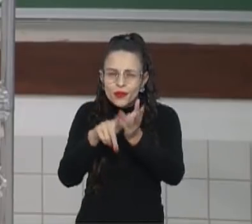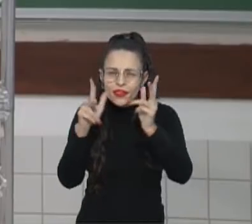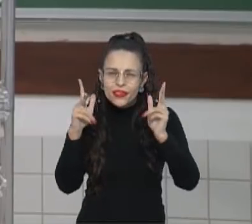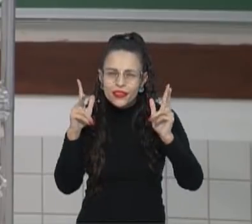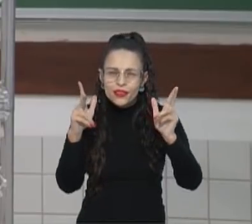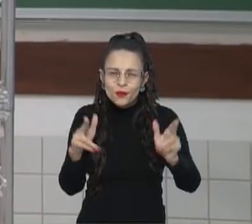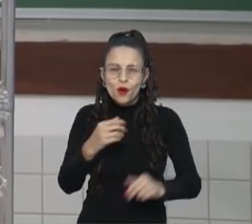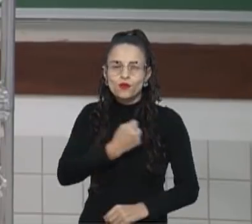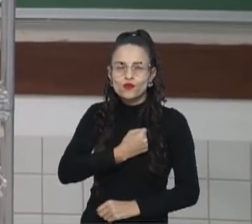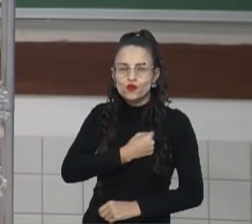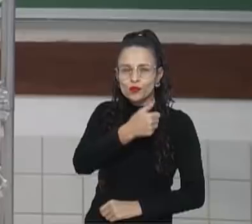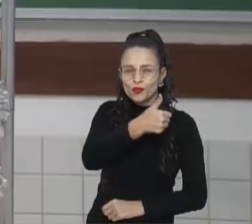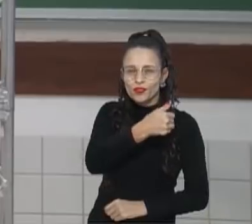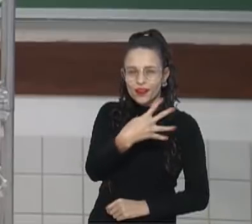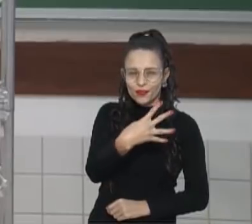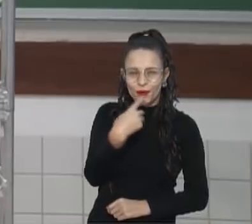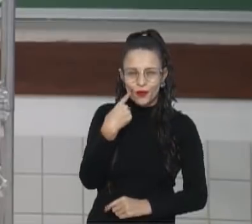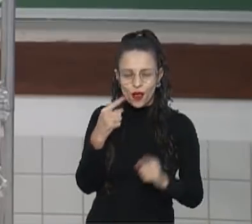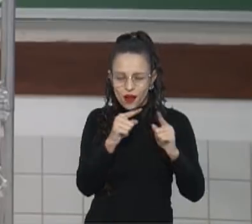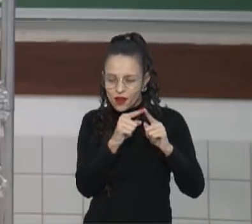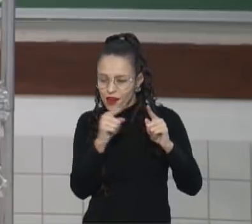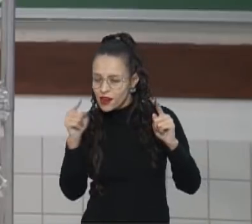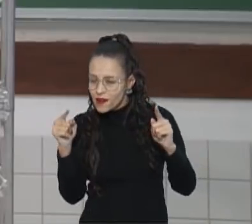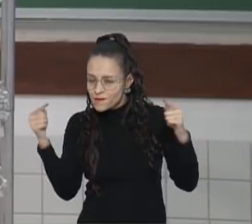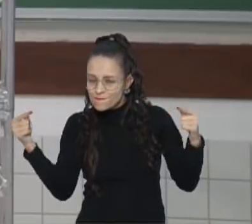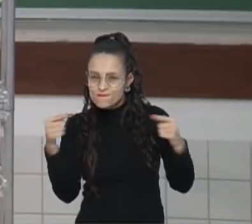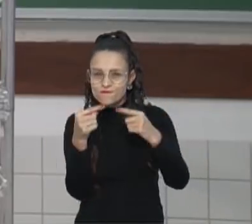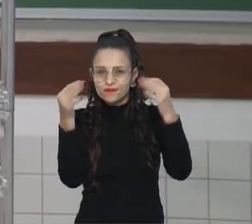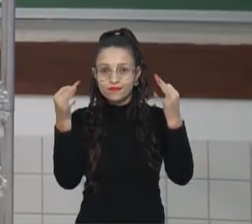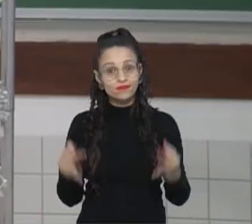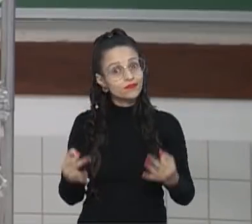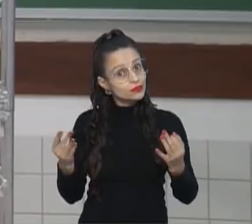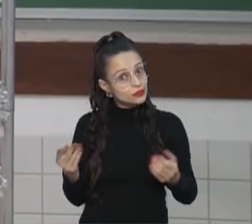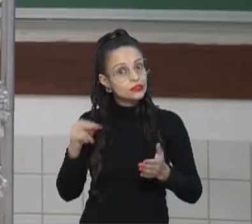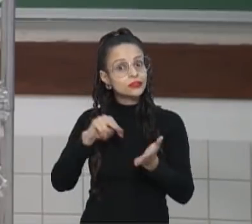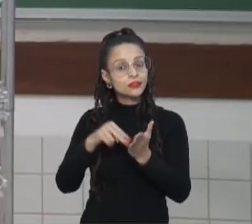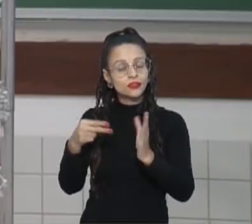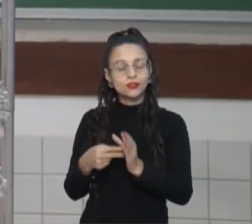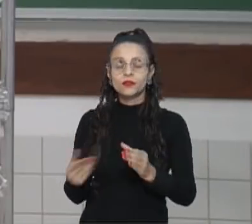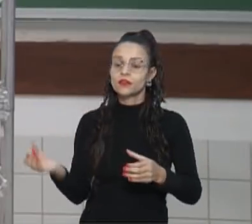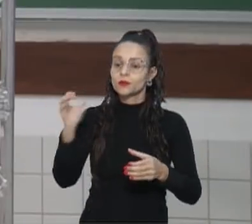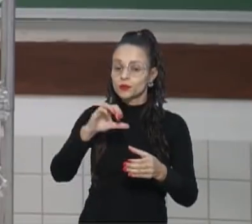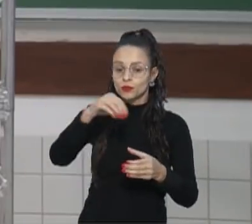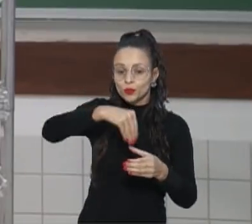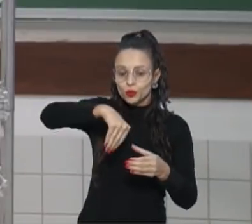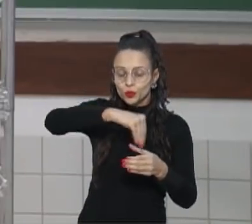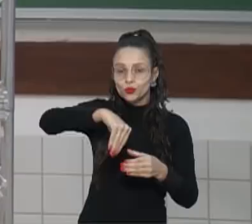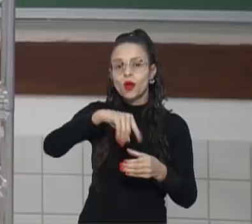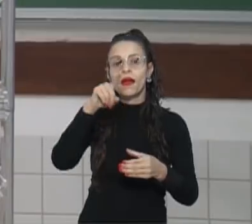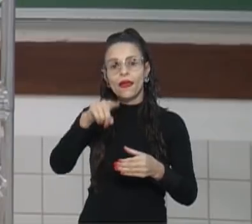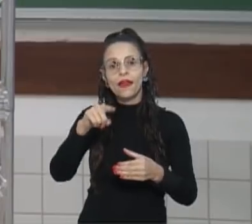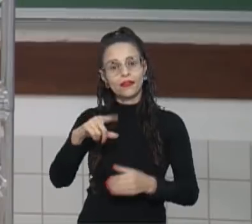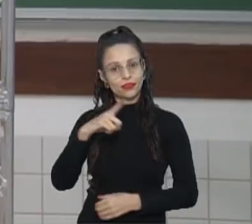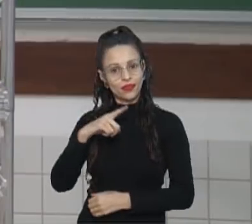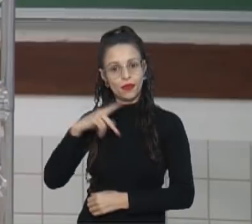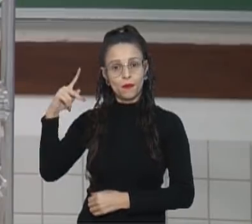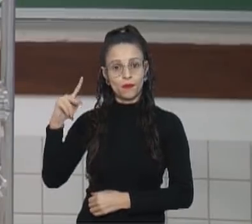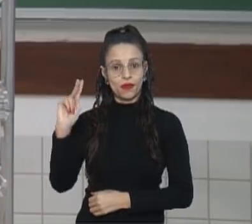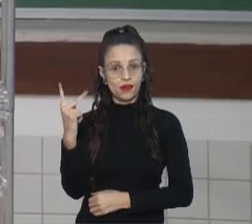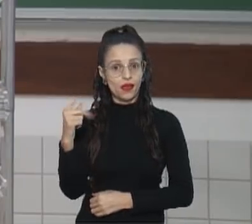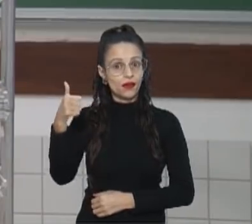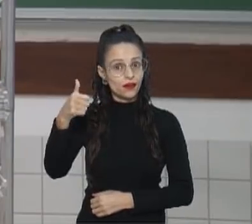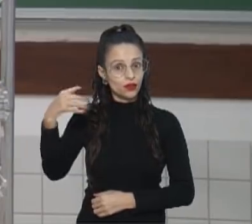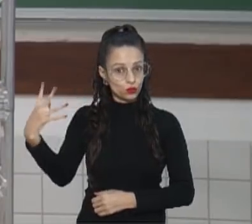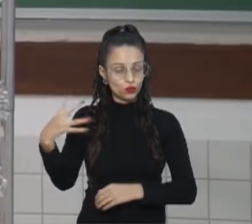item 14 da tabela. Isso significa que essa solução tem pH 14. Vamos